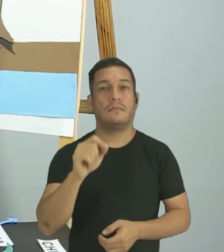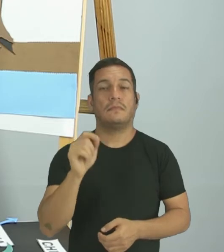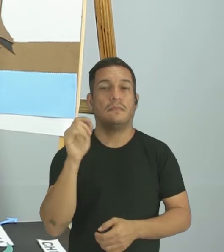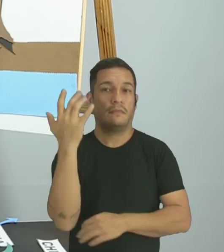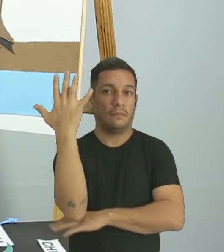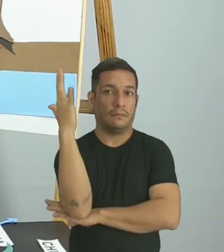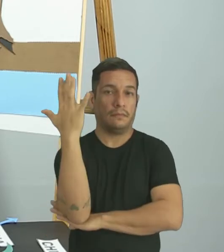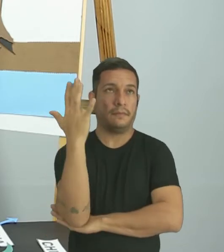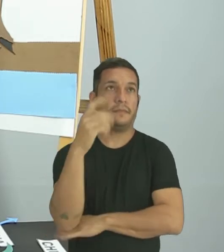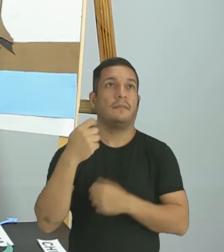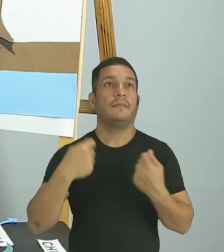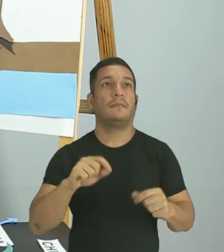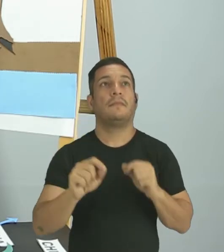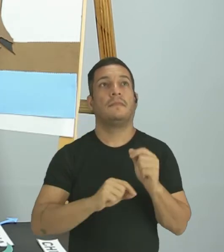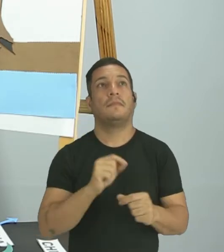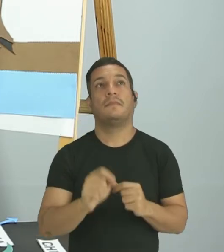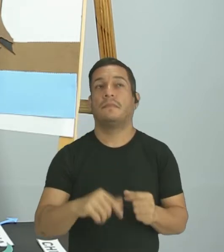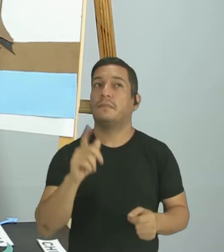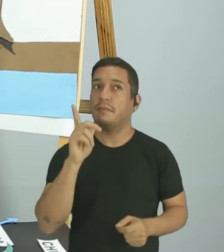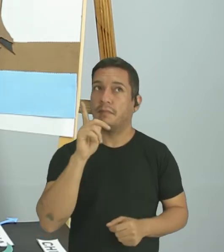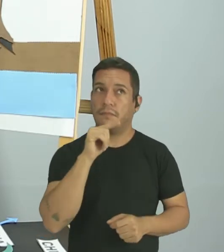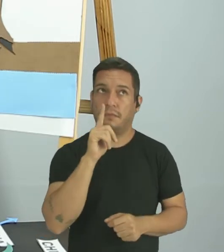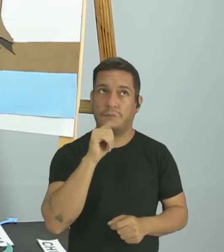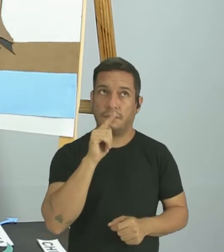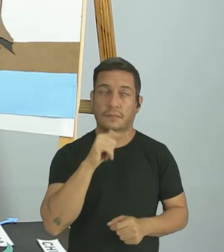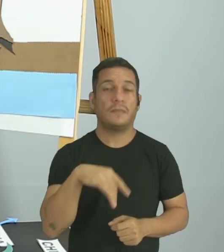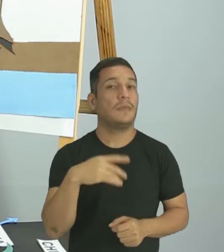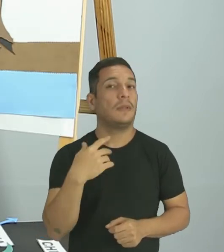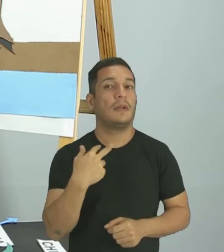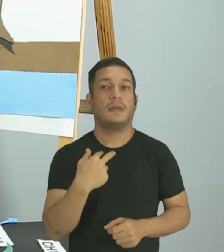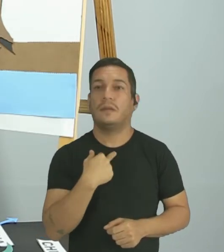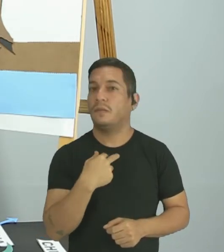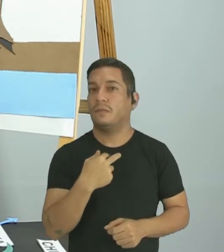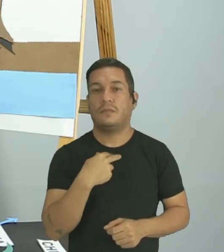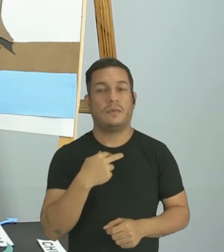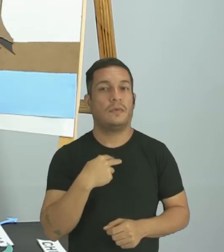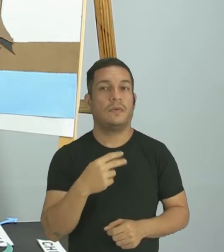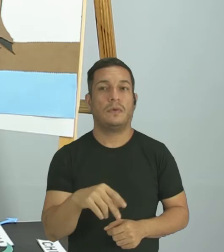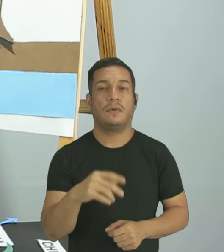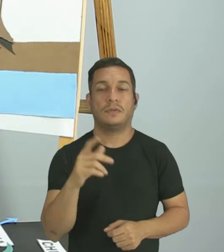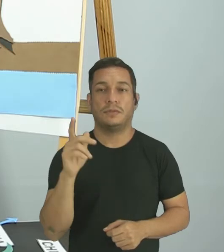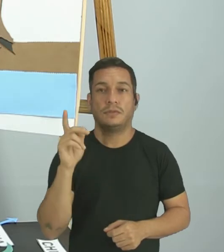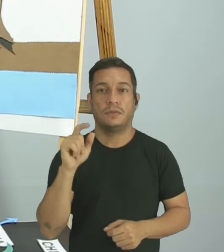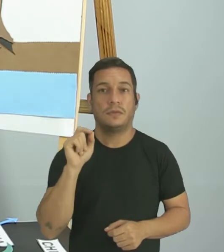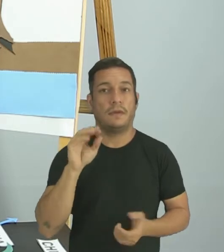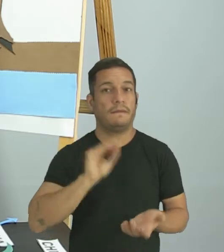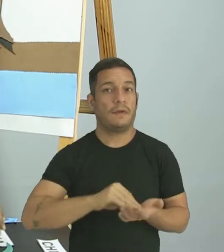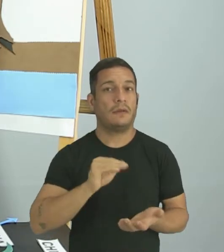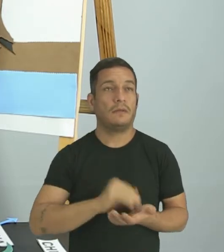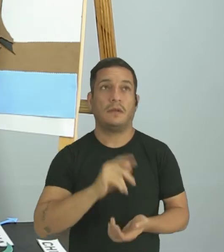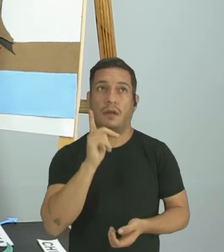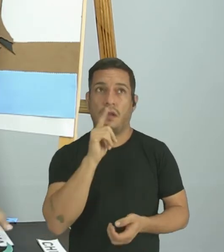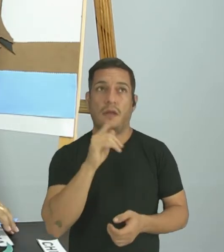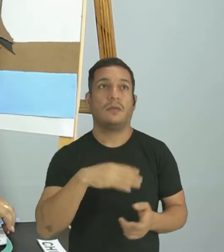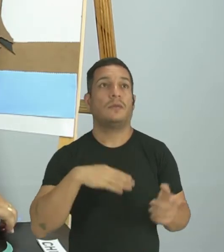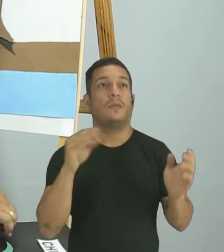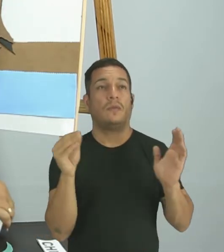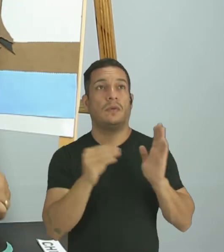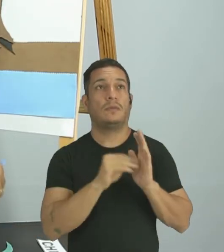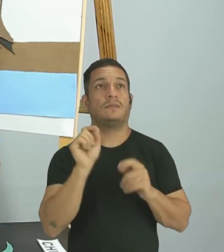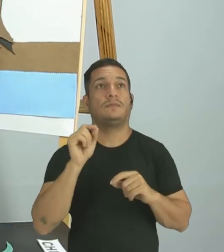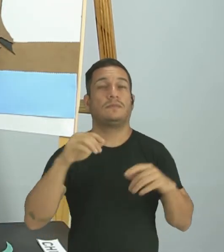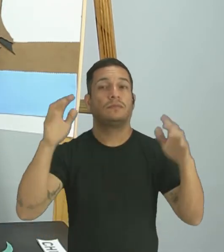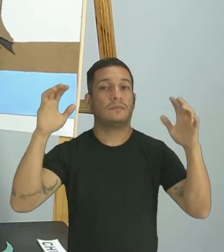ela precisa receber água, ela não vive sem água. Então, eu coloquei aqui a chuva, não é? E a chuva